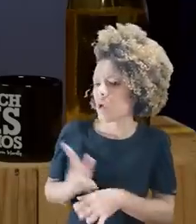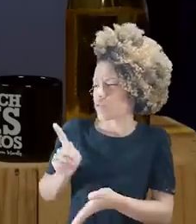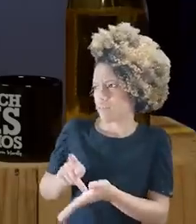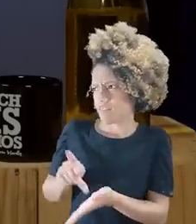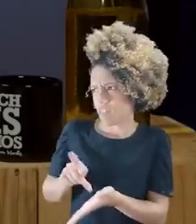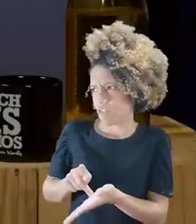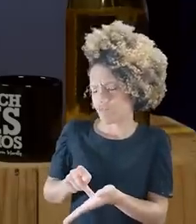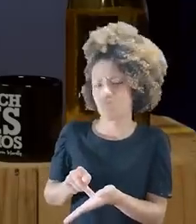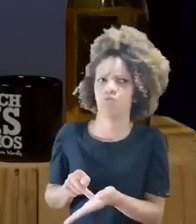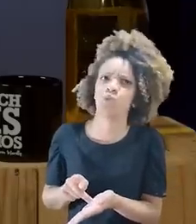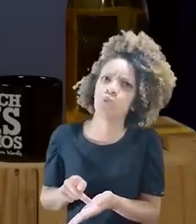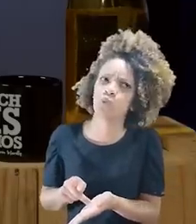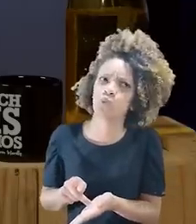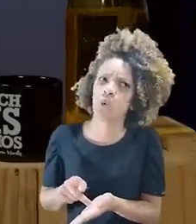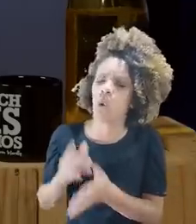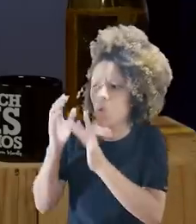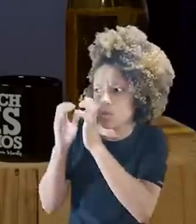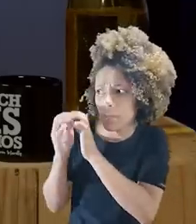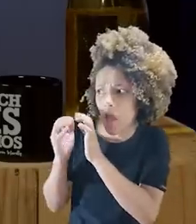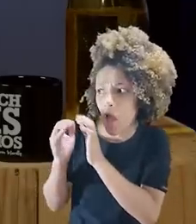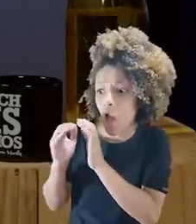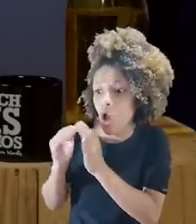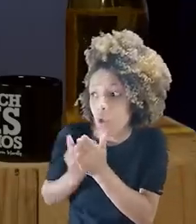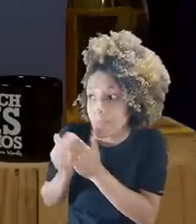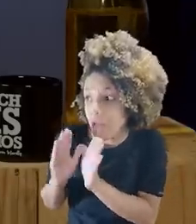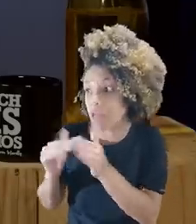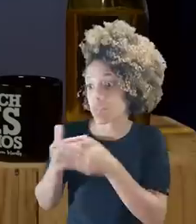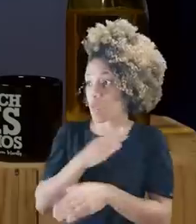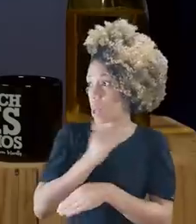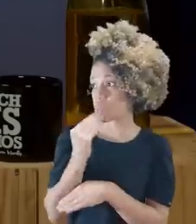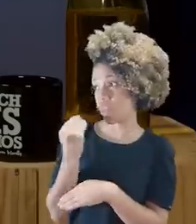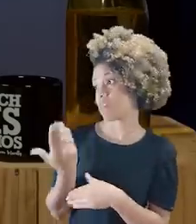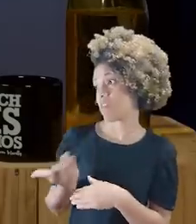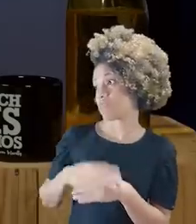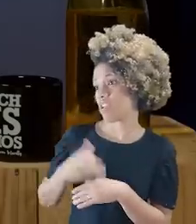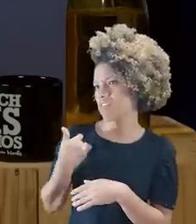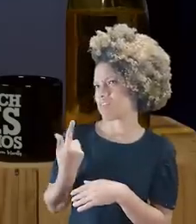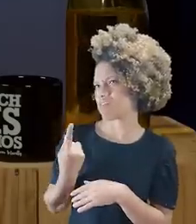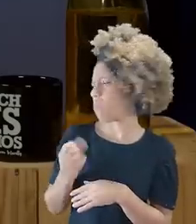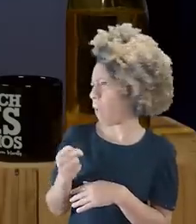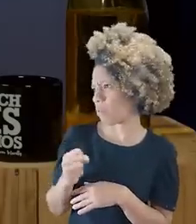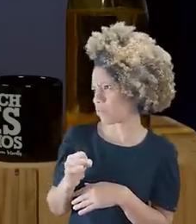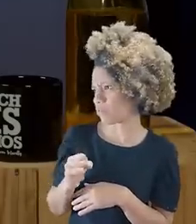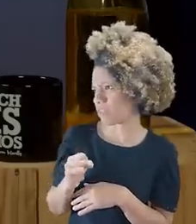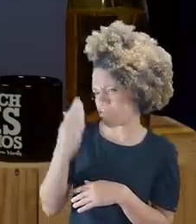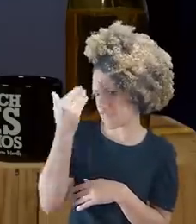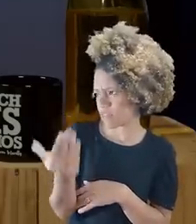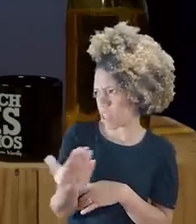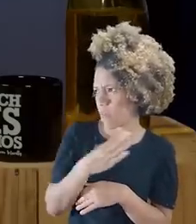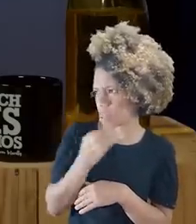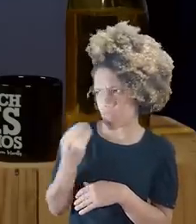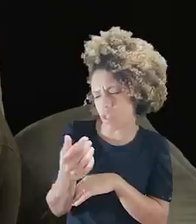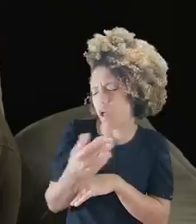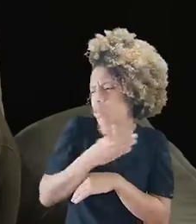na verdade meu cérebro ia começar a fechar eu era uma adolescente uma pessoa com 17 18 anos fazer excesso é uma